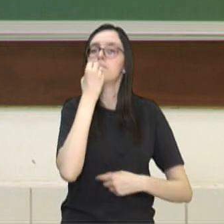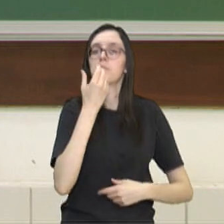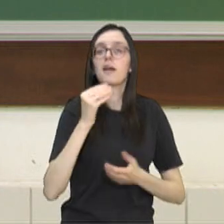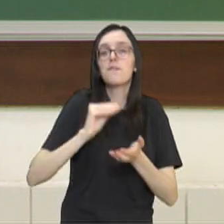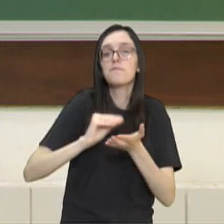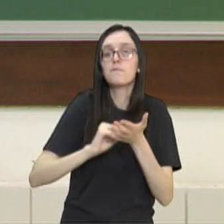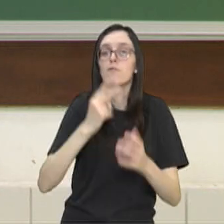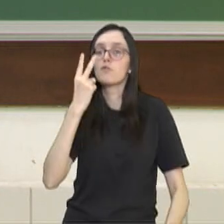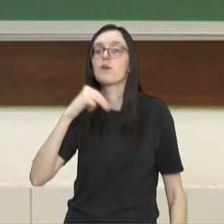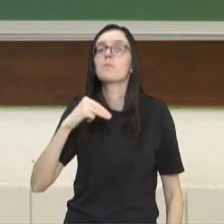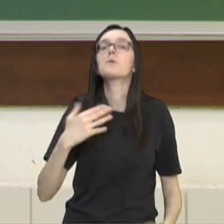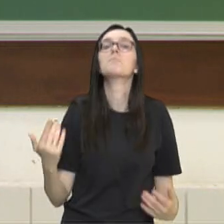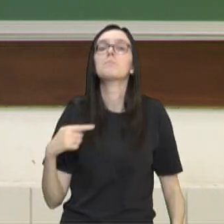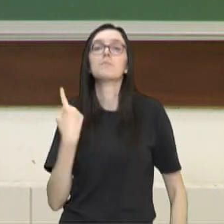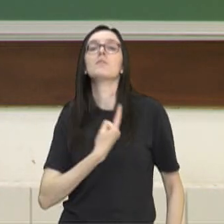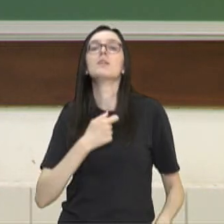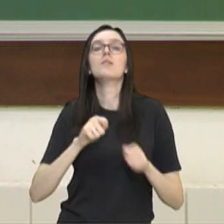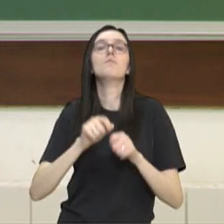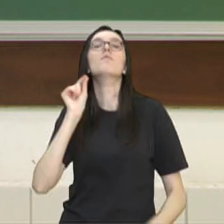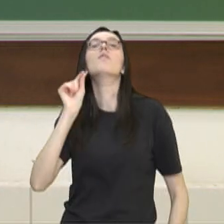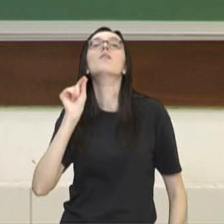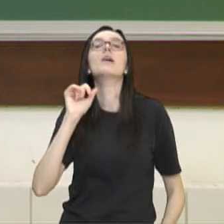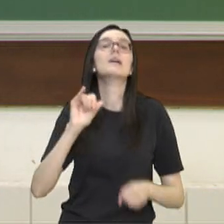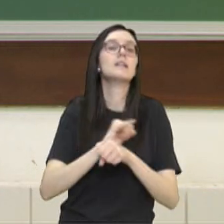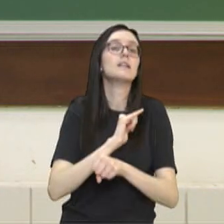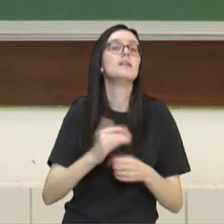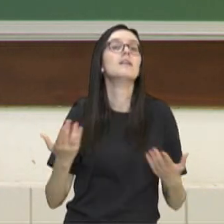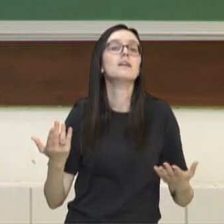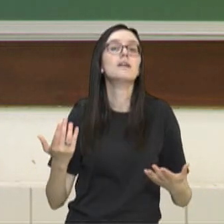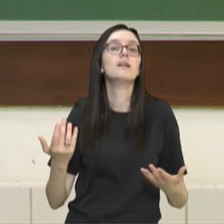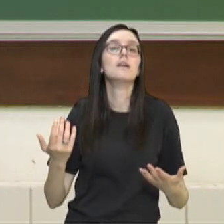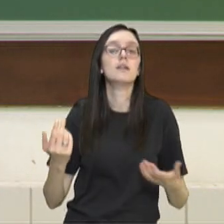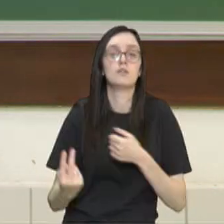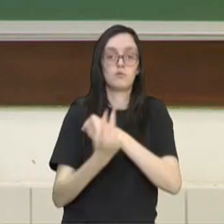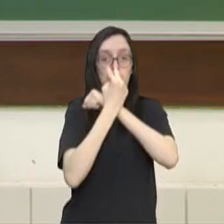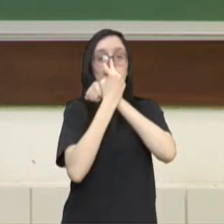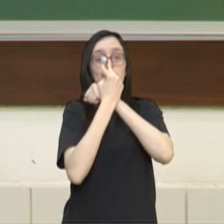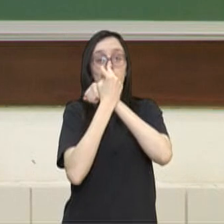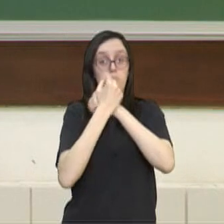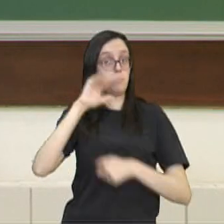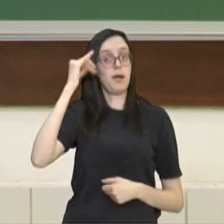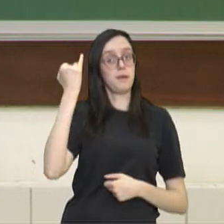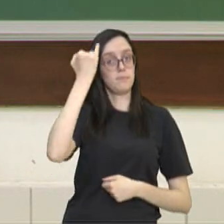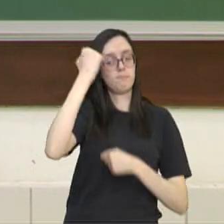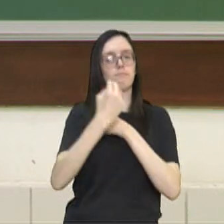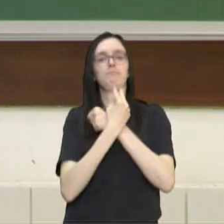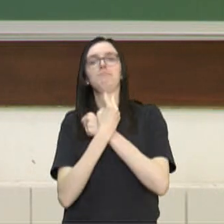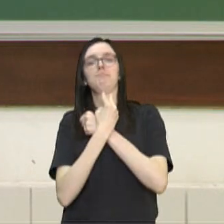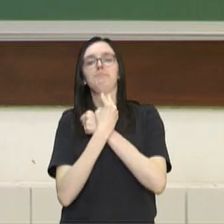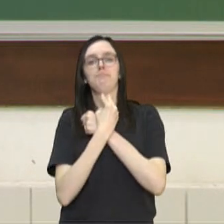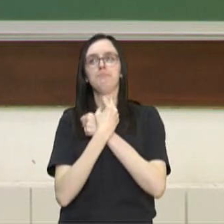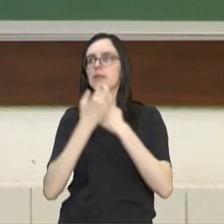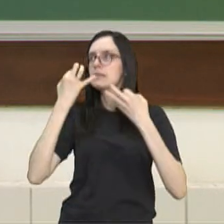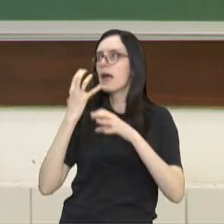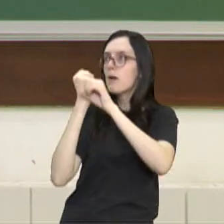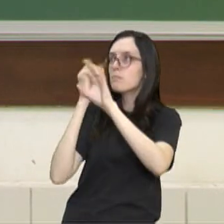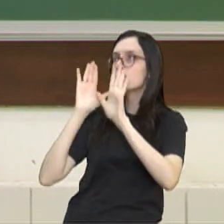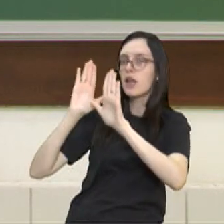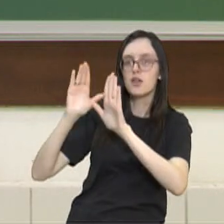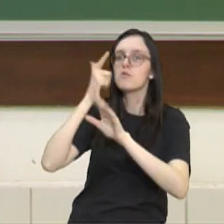2 minutos para acabar o jogo. O que o técnico tem que fazer? Está terminando o jogo, a gente está perdendo. O que a gente tem que